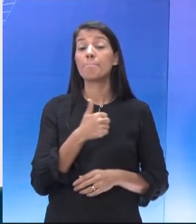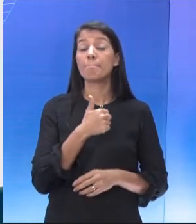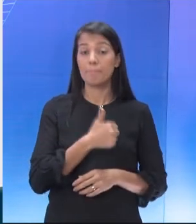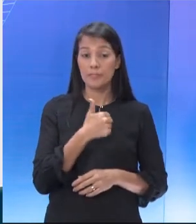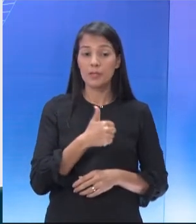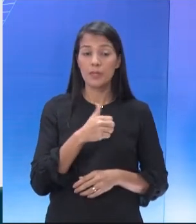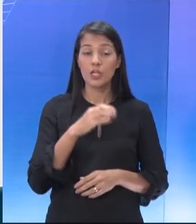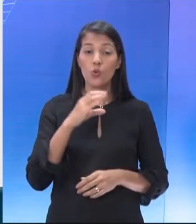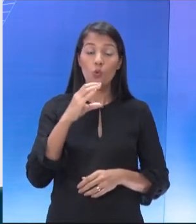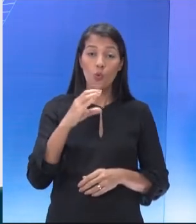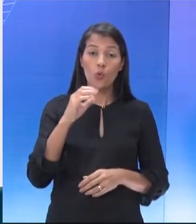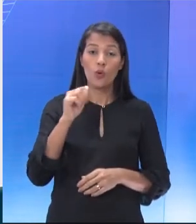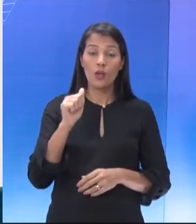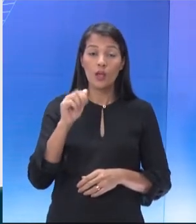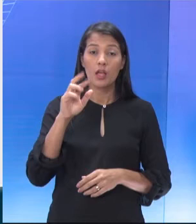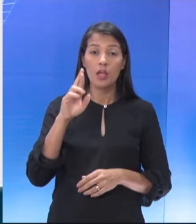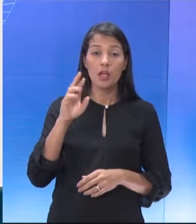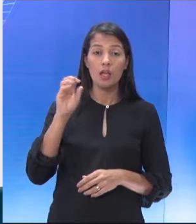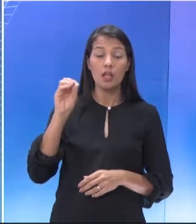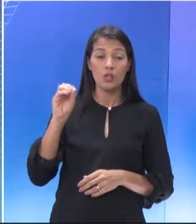carotenoides, que eles vão